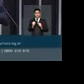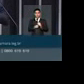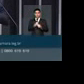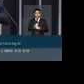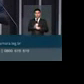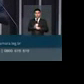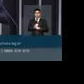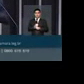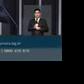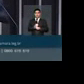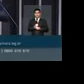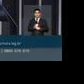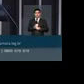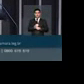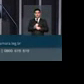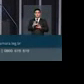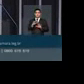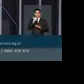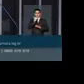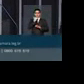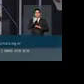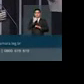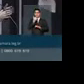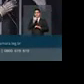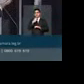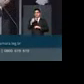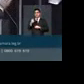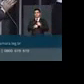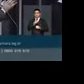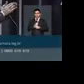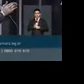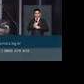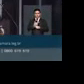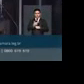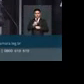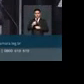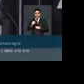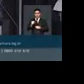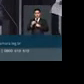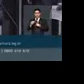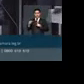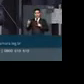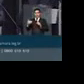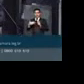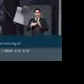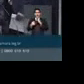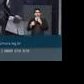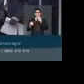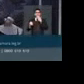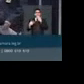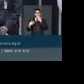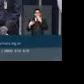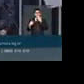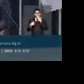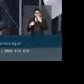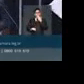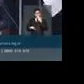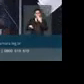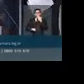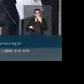8 anos, perdão, durante 6 anos, de 2008 a 2014,